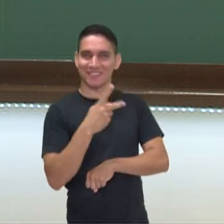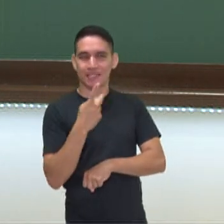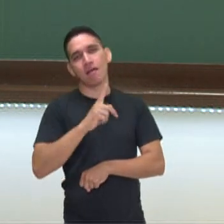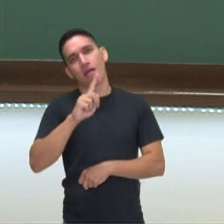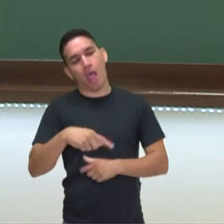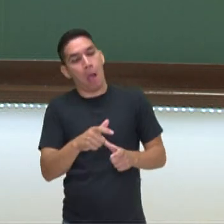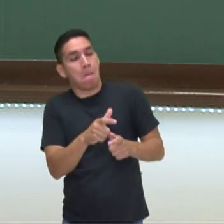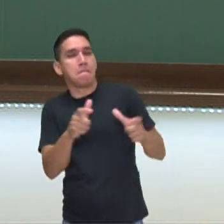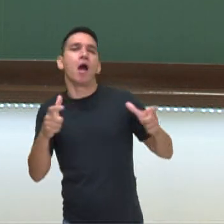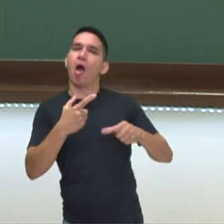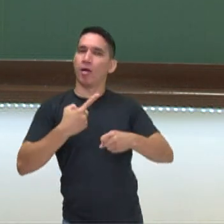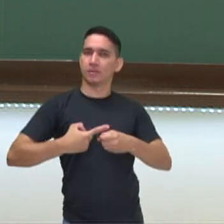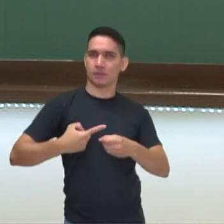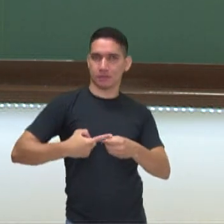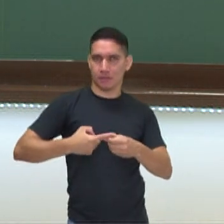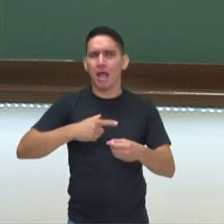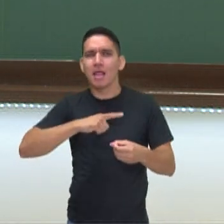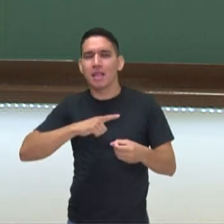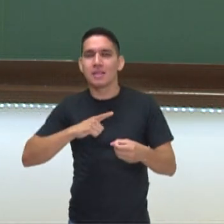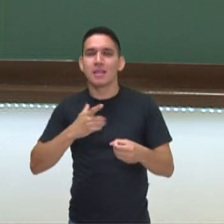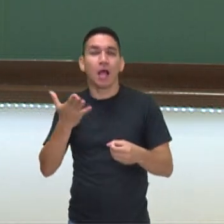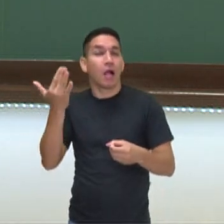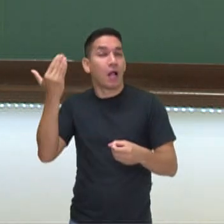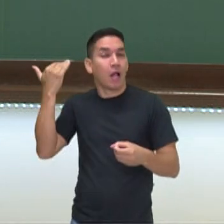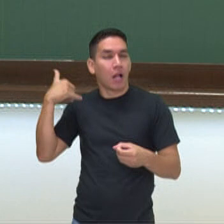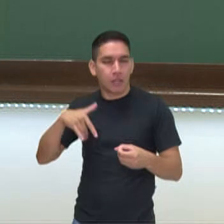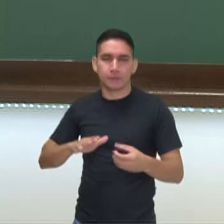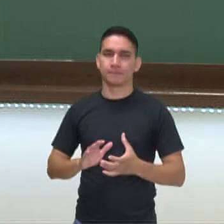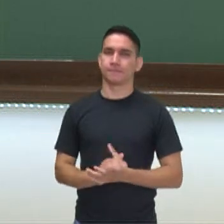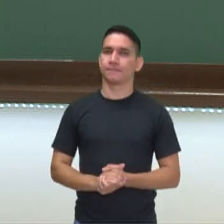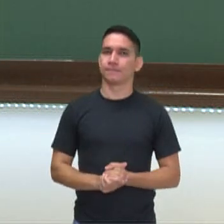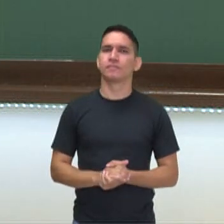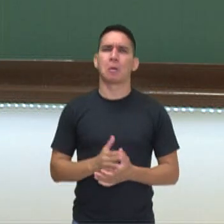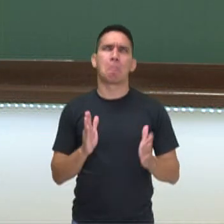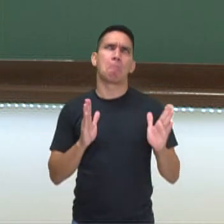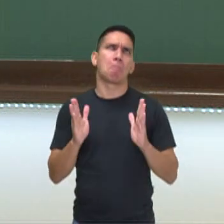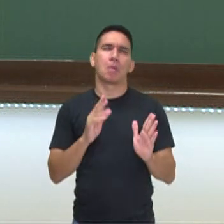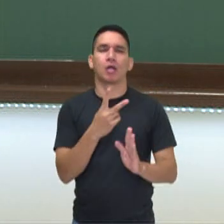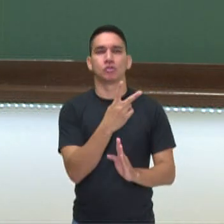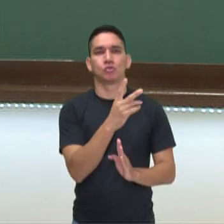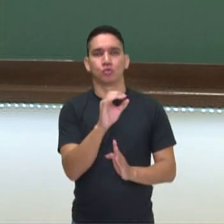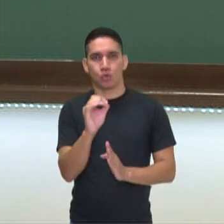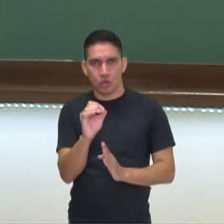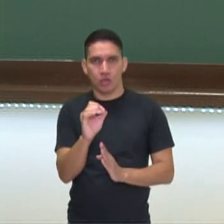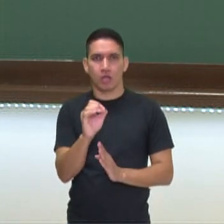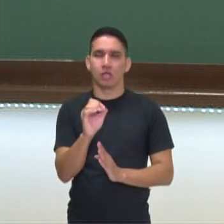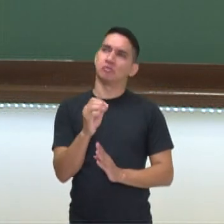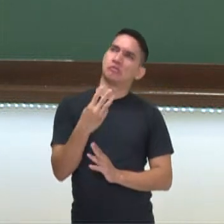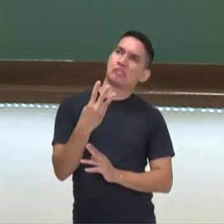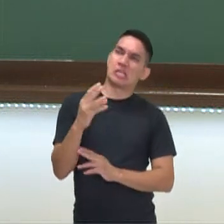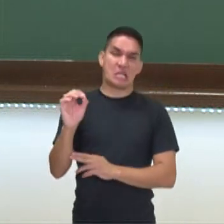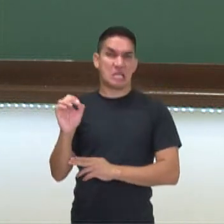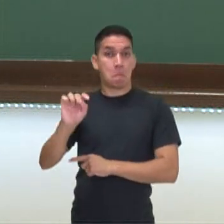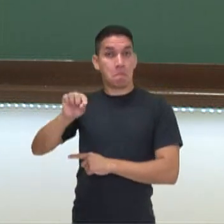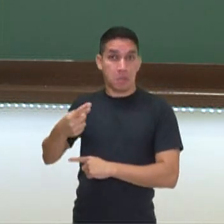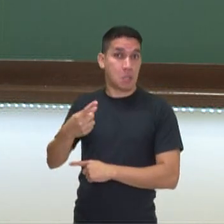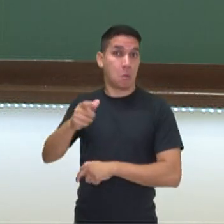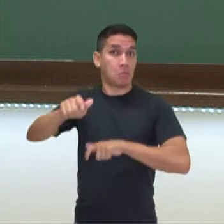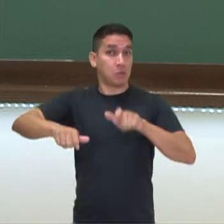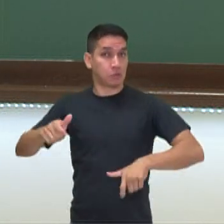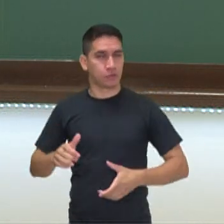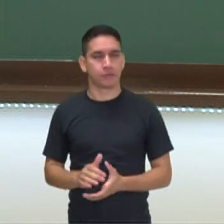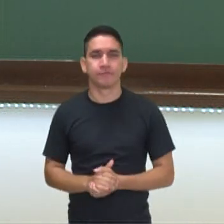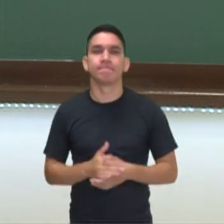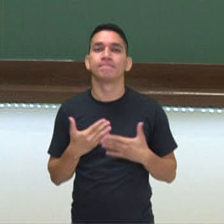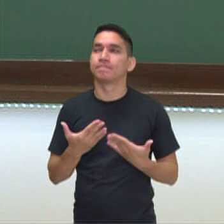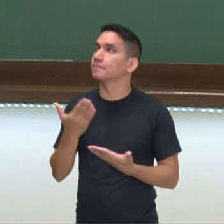das maiores cidades que existiam no período, né? Entre 200 e 300 mil habitantes. Pessoal, olha aqui uma